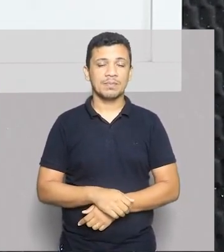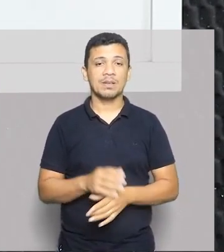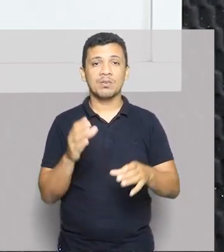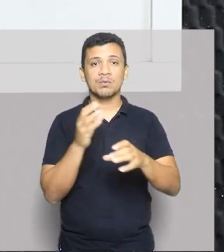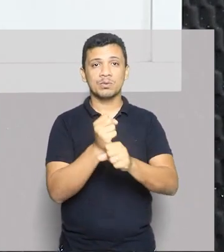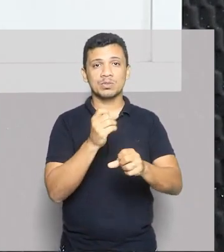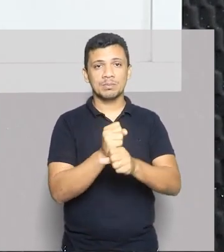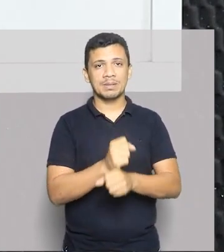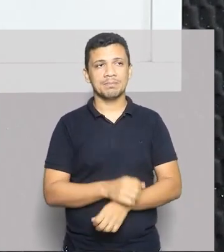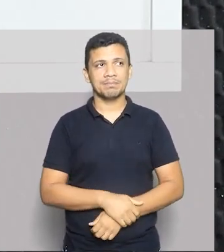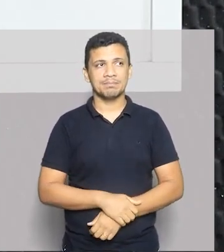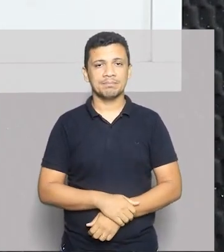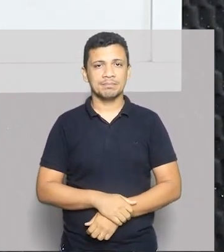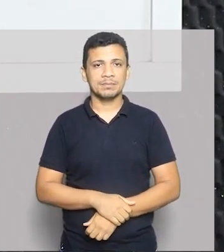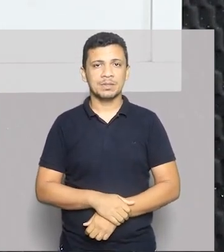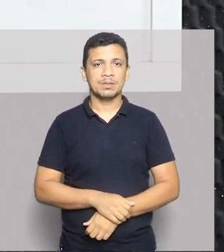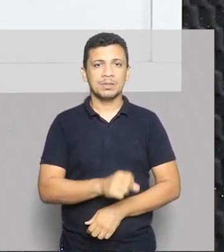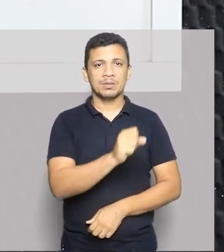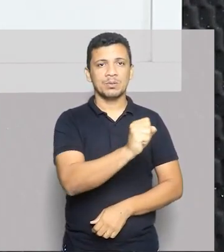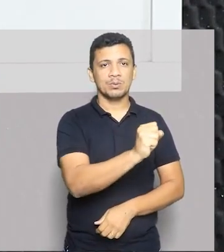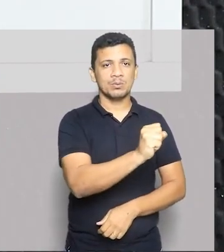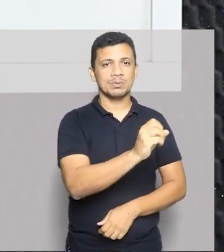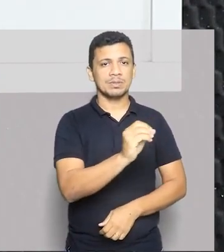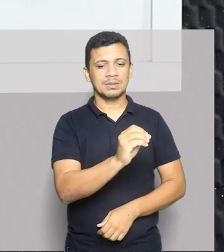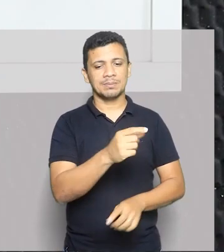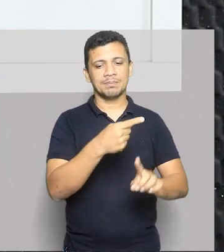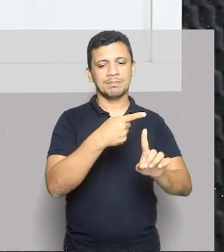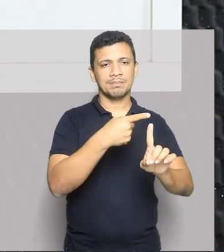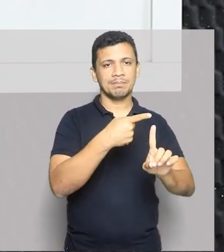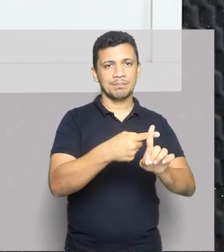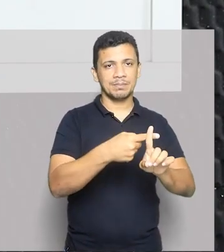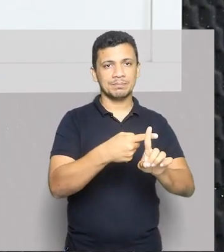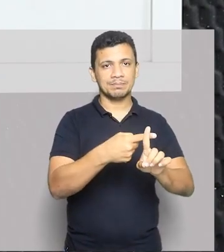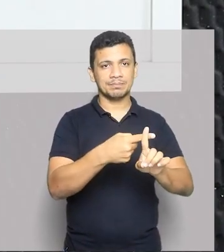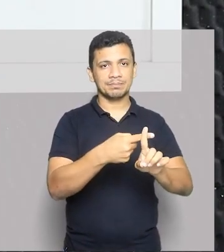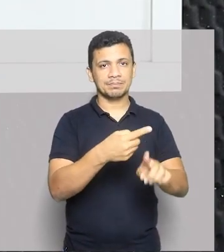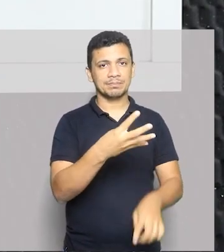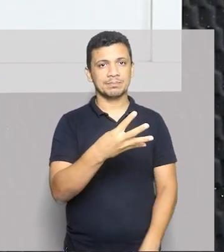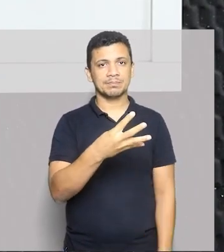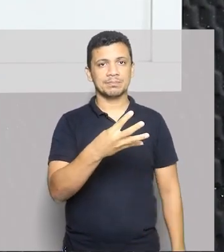somar primeiro o 80, mais o 400,